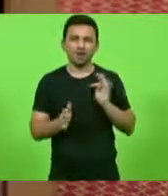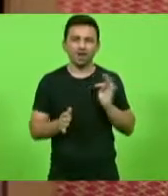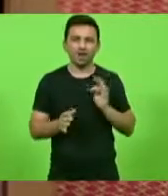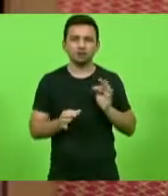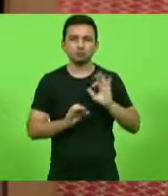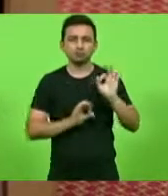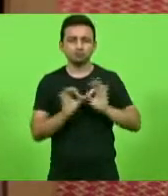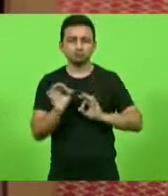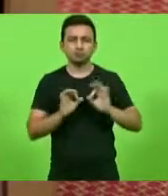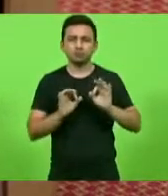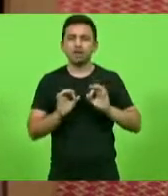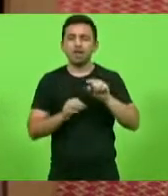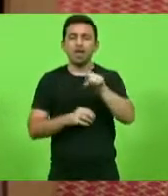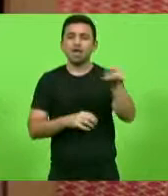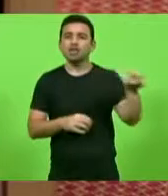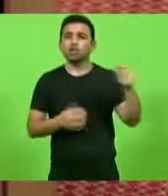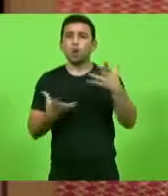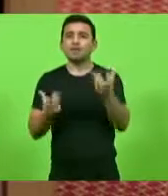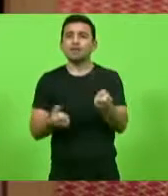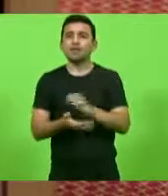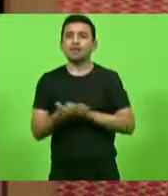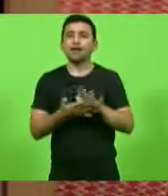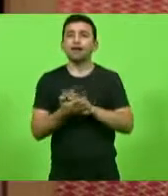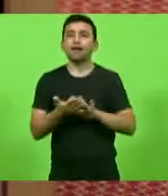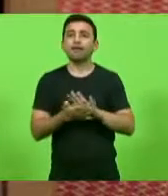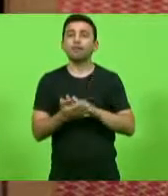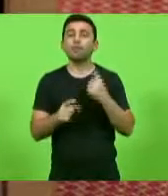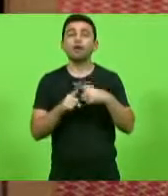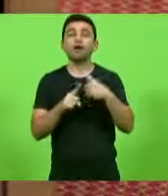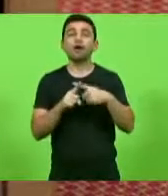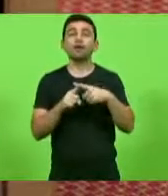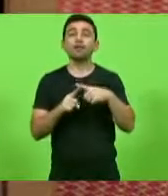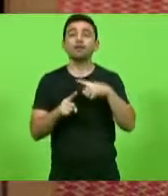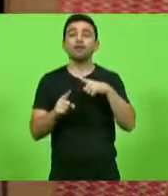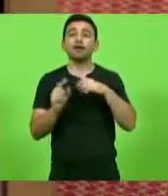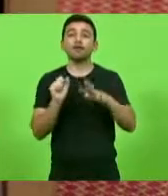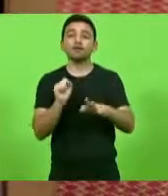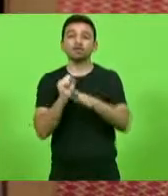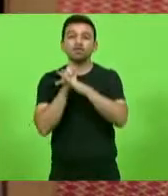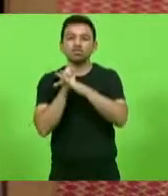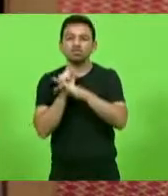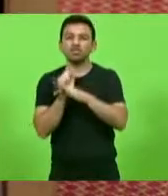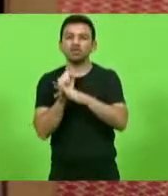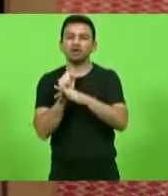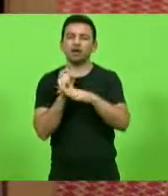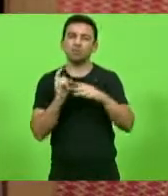não aceitava, porque tinha garantia de bens móveis,